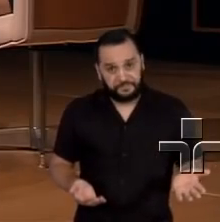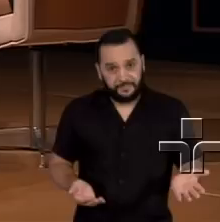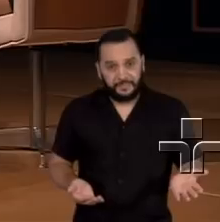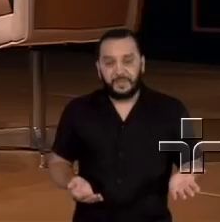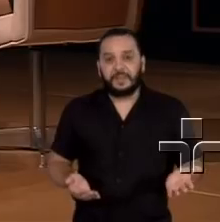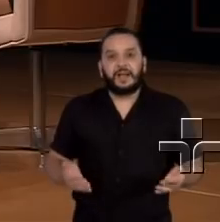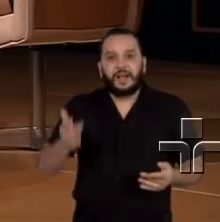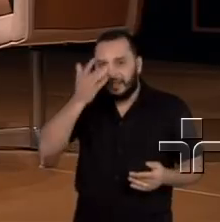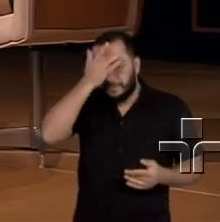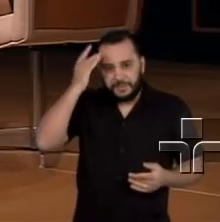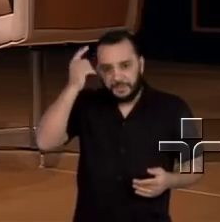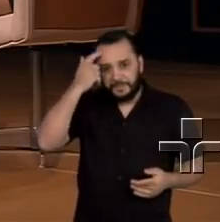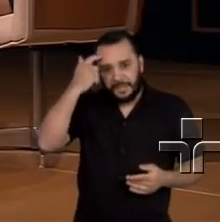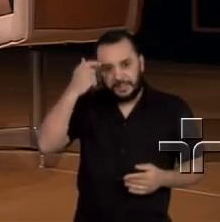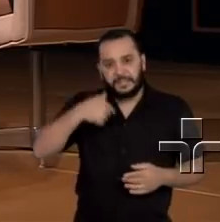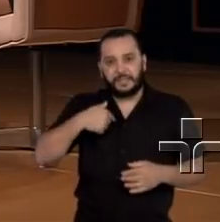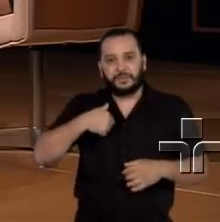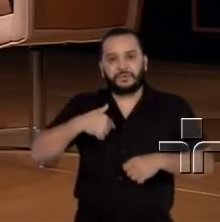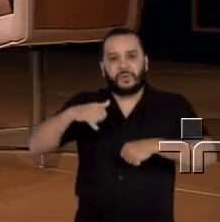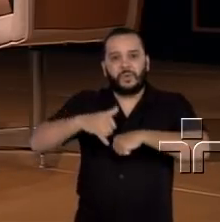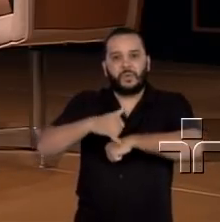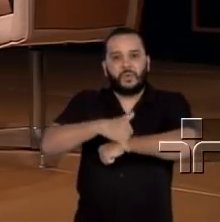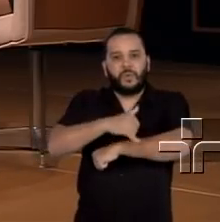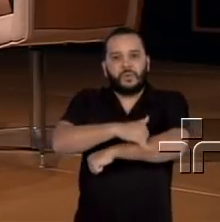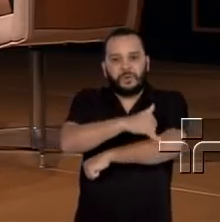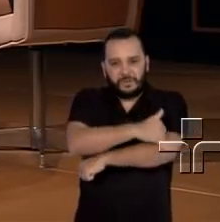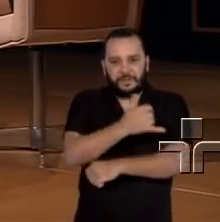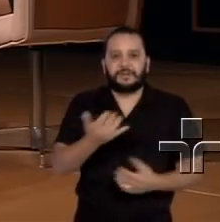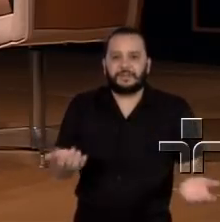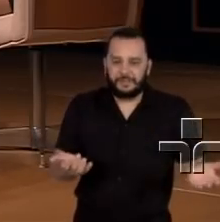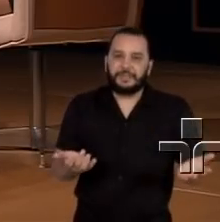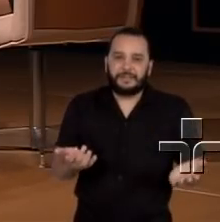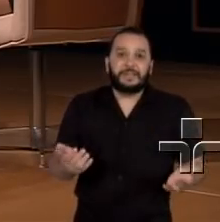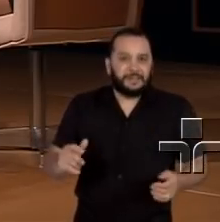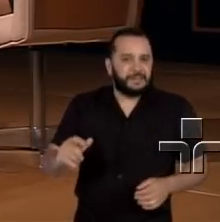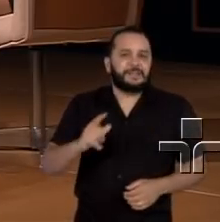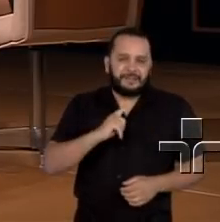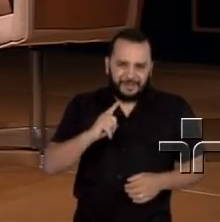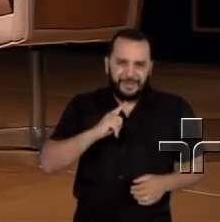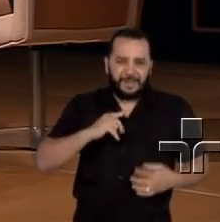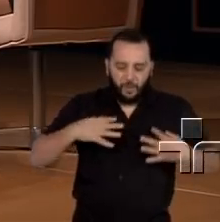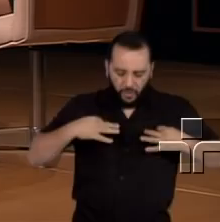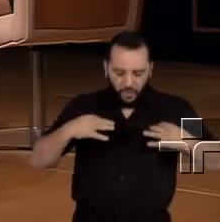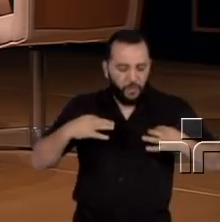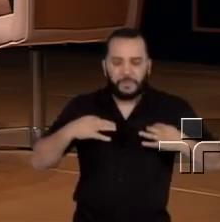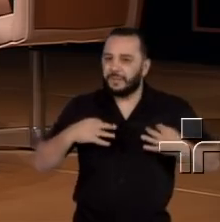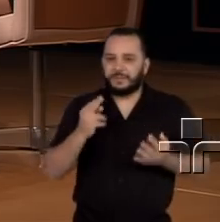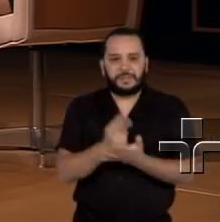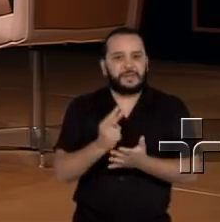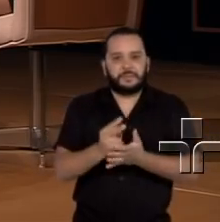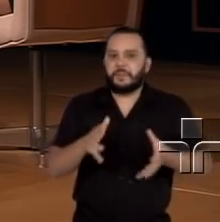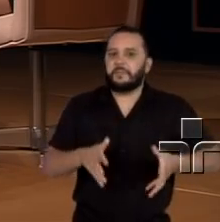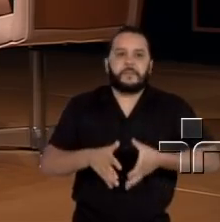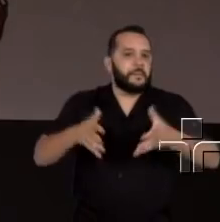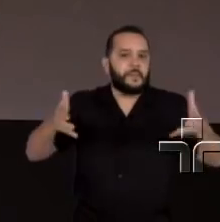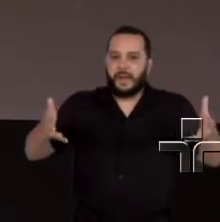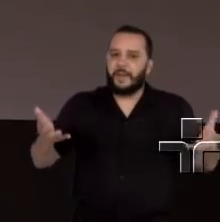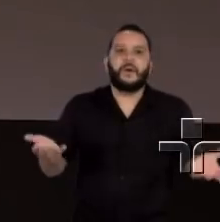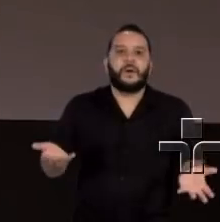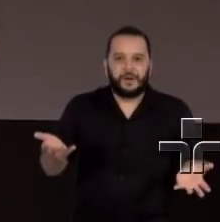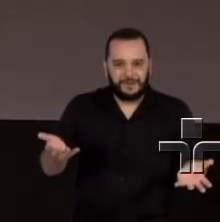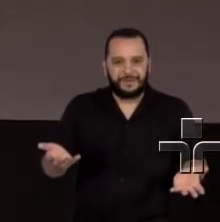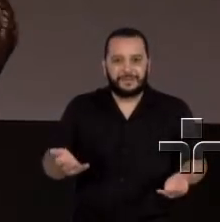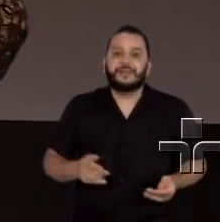sempre acham que eu sou mais gorda do que eu sou. E o figurino veio, sempre vem maior, sempre é um figurino maior. E o figurino veio e